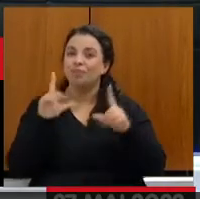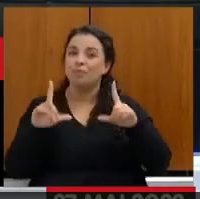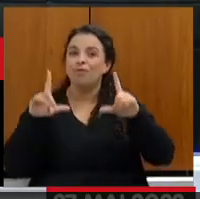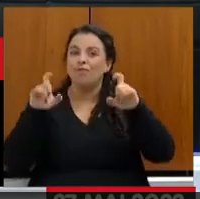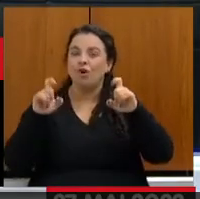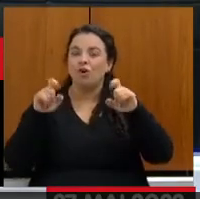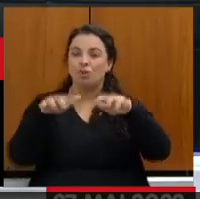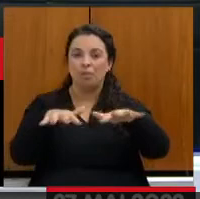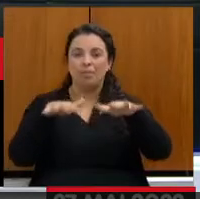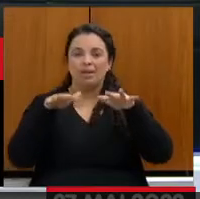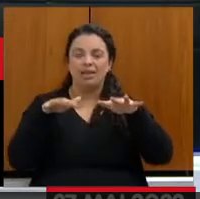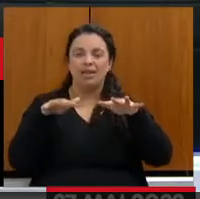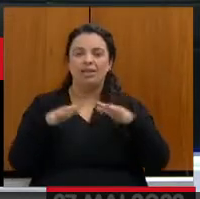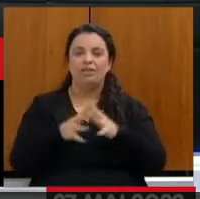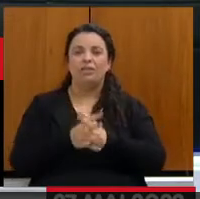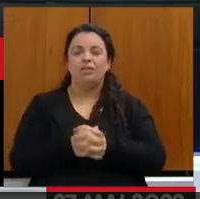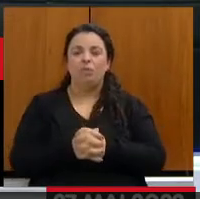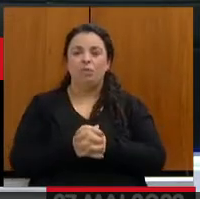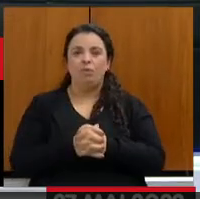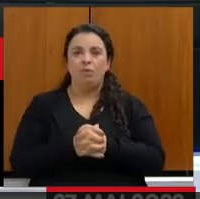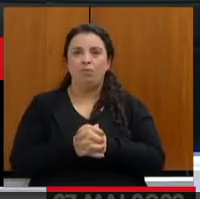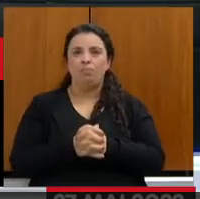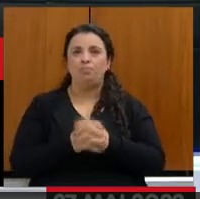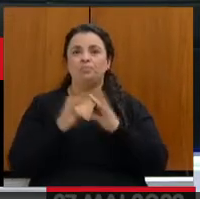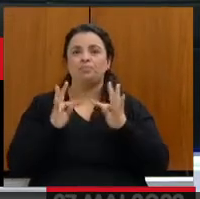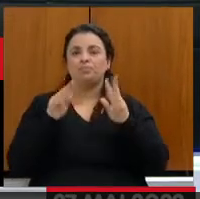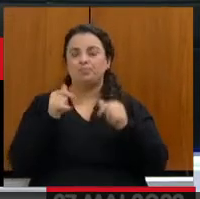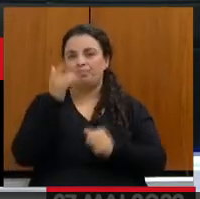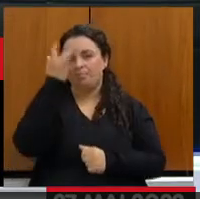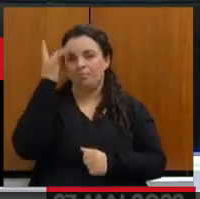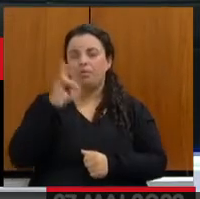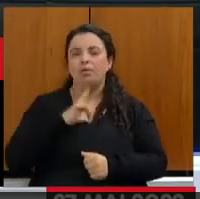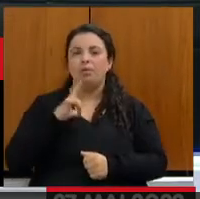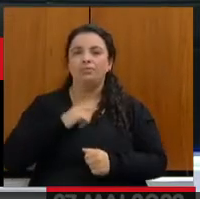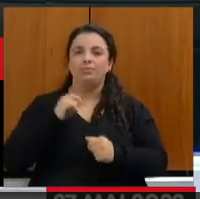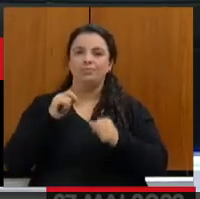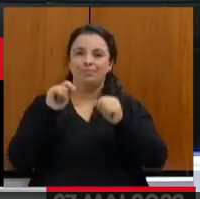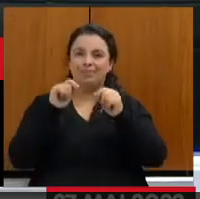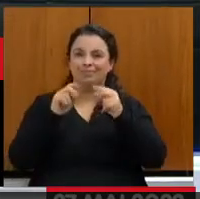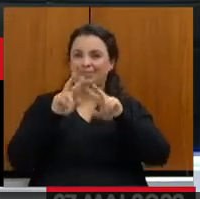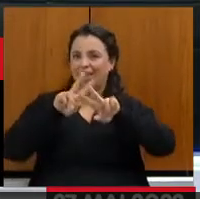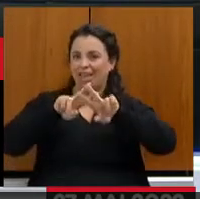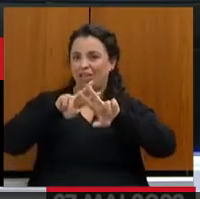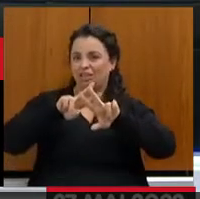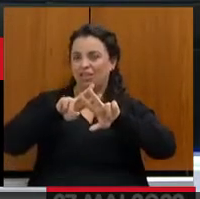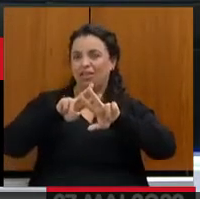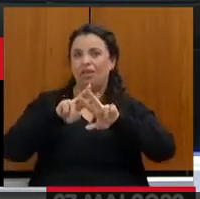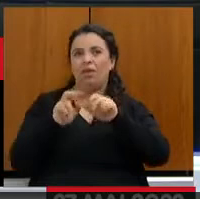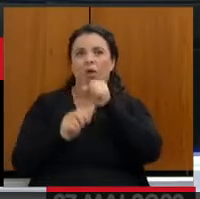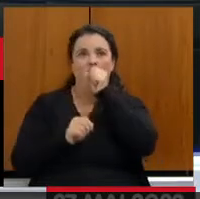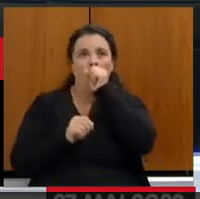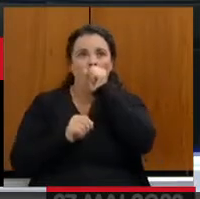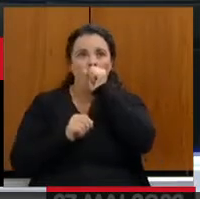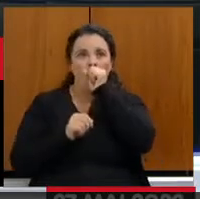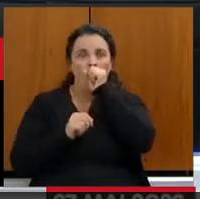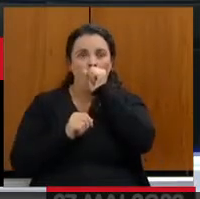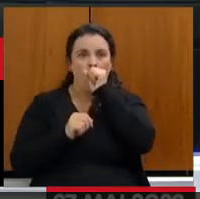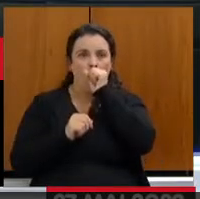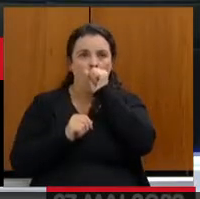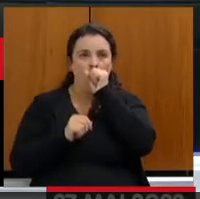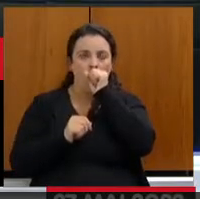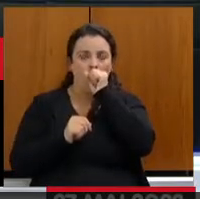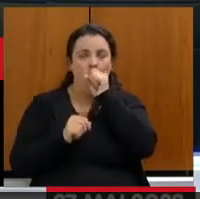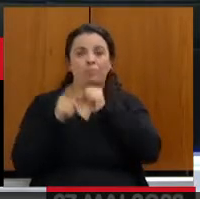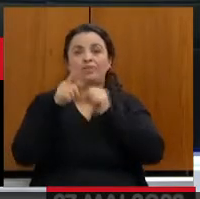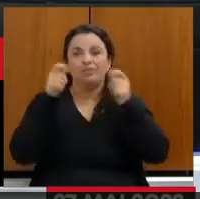todas vocês estão com uma hashtag e a gente gostaria que essa hashtag pudesse ser levantada para que a gente pudesse